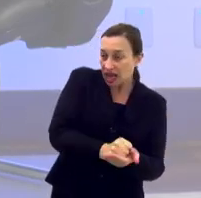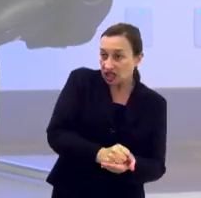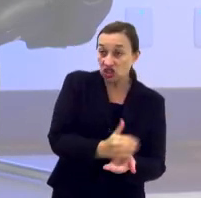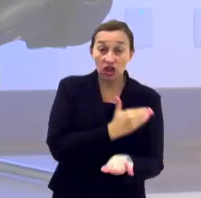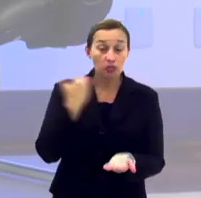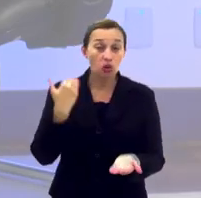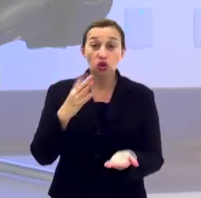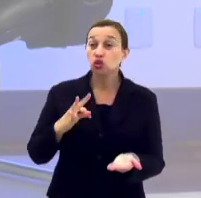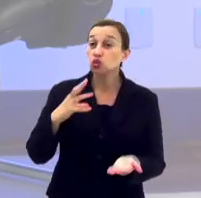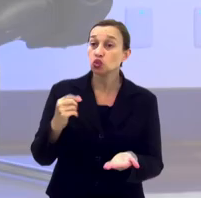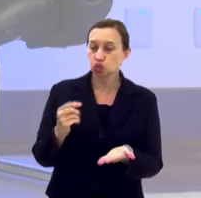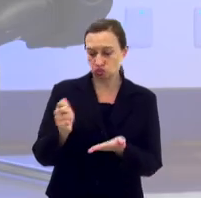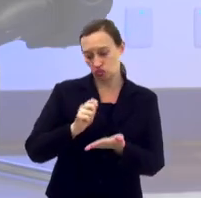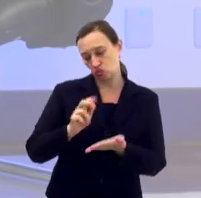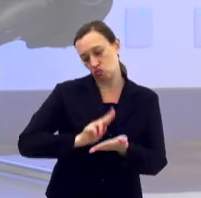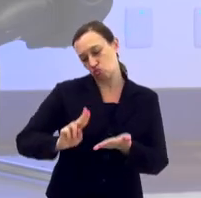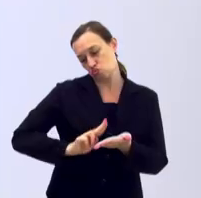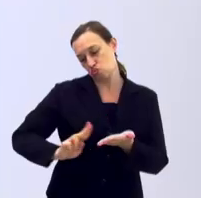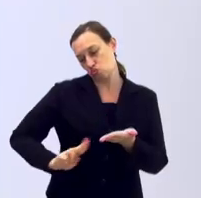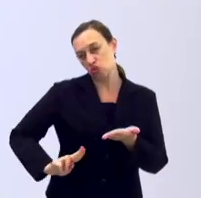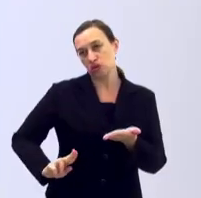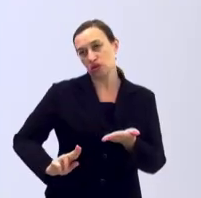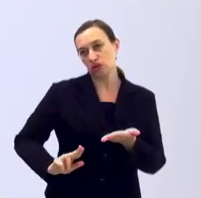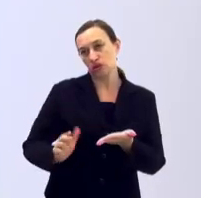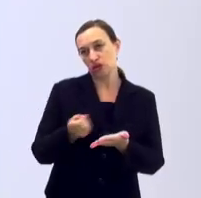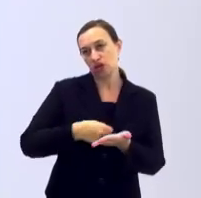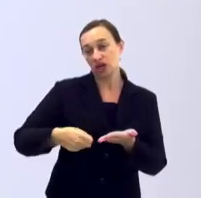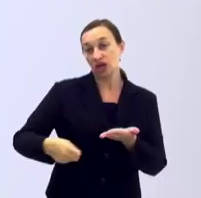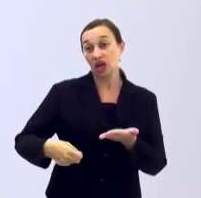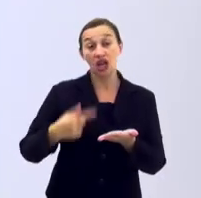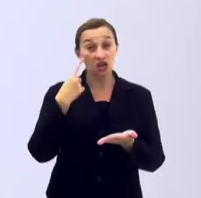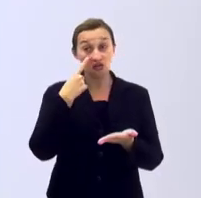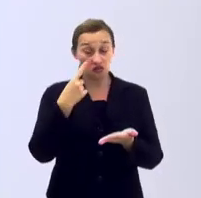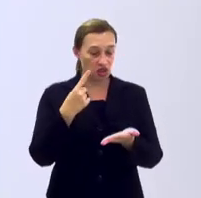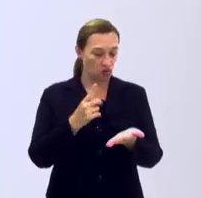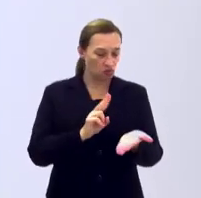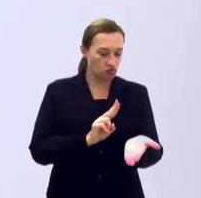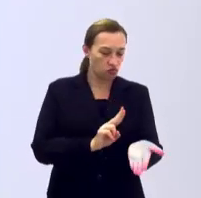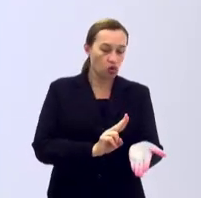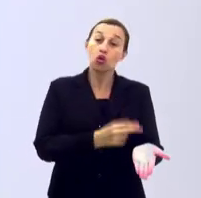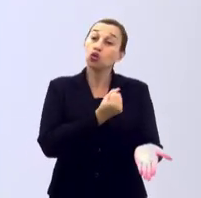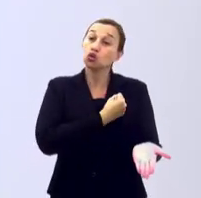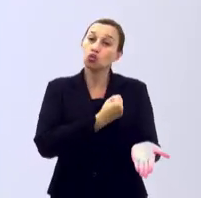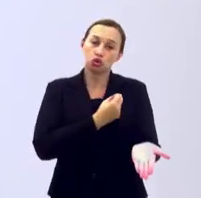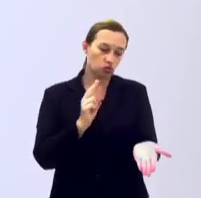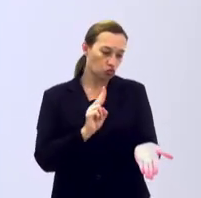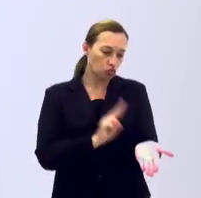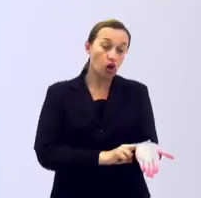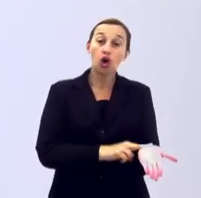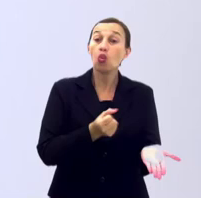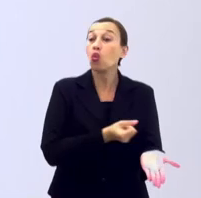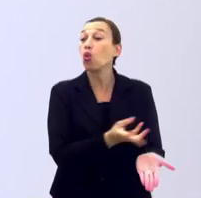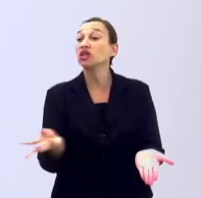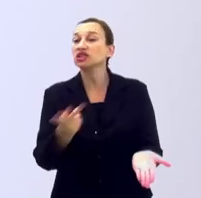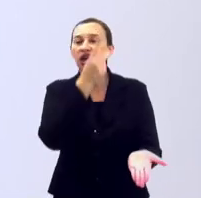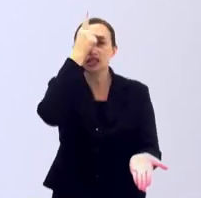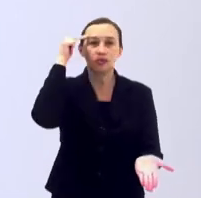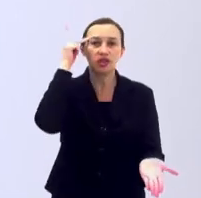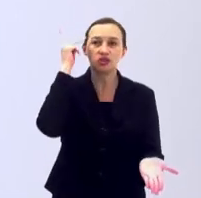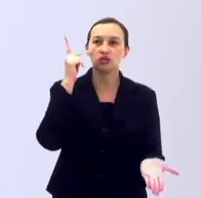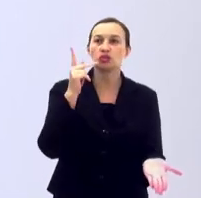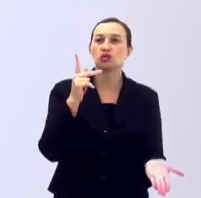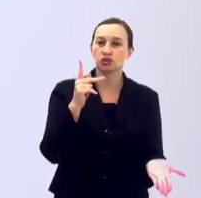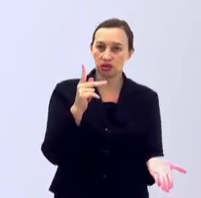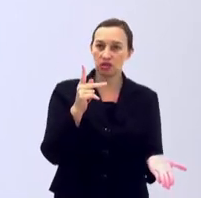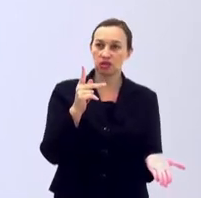cadastradas, mortas, porque eles têm tudo anotado. E, ao anotar, eles identificavam as pessoas com aquele número, que era um